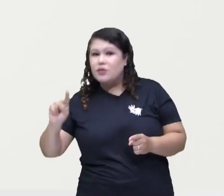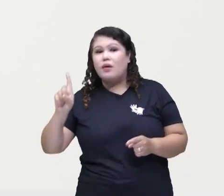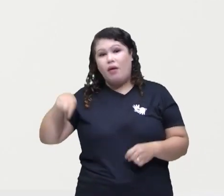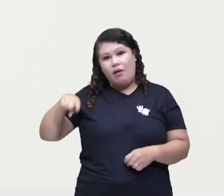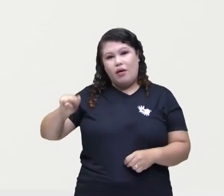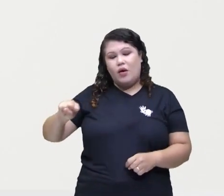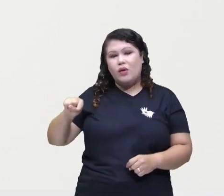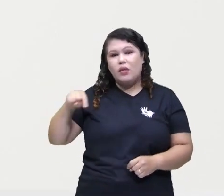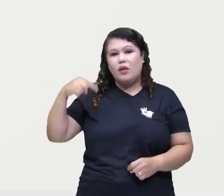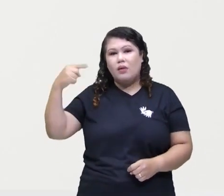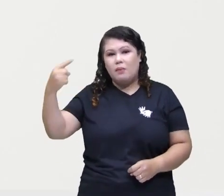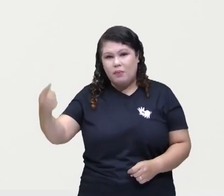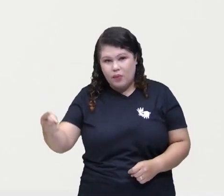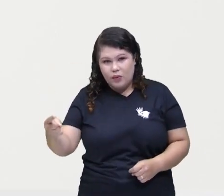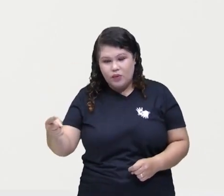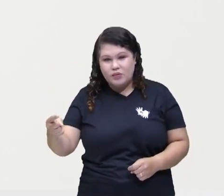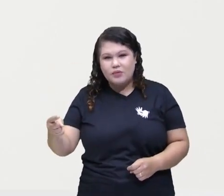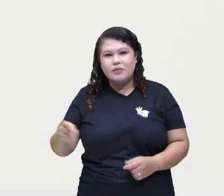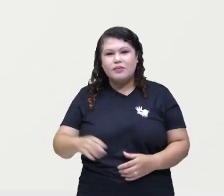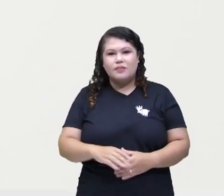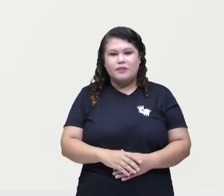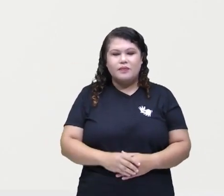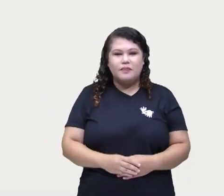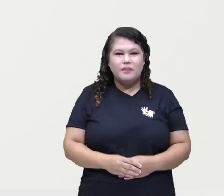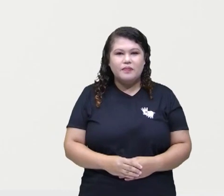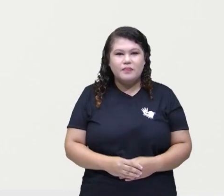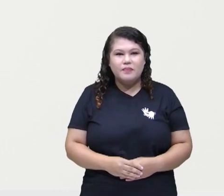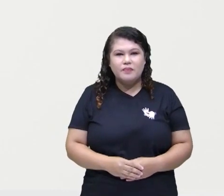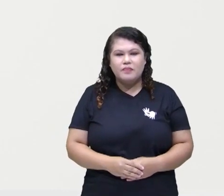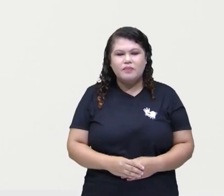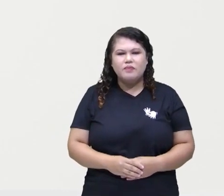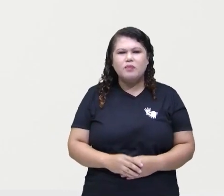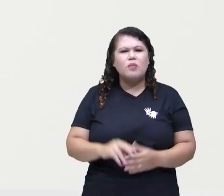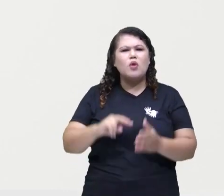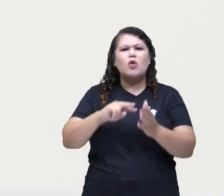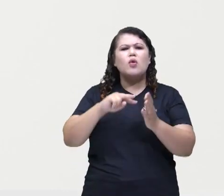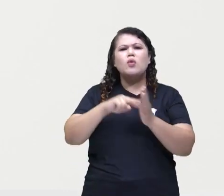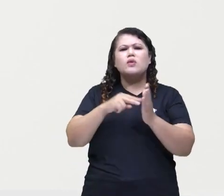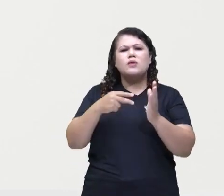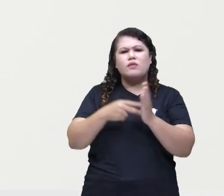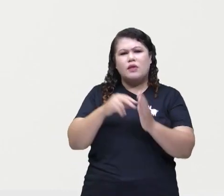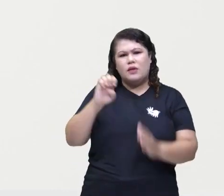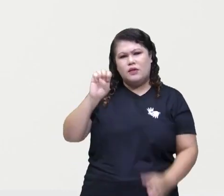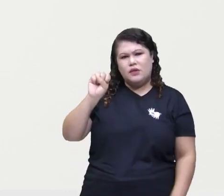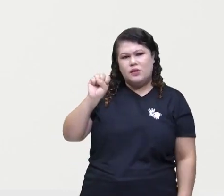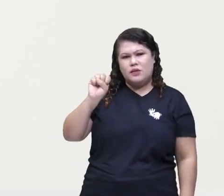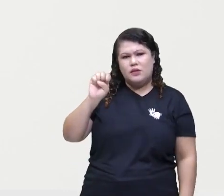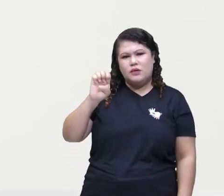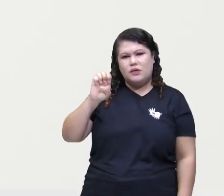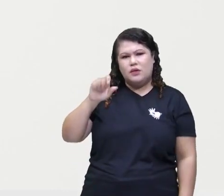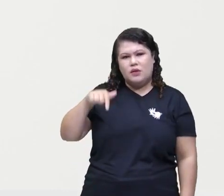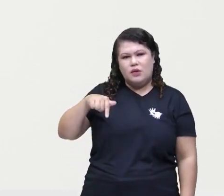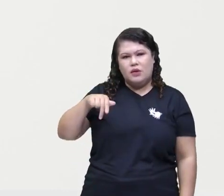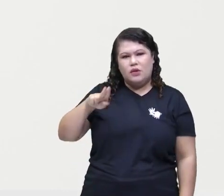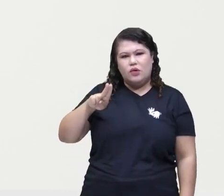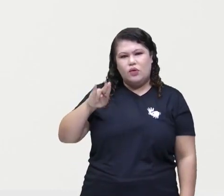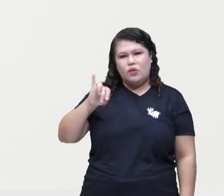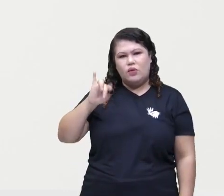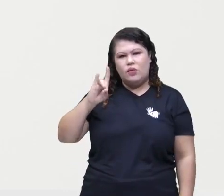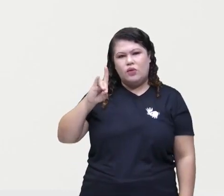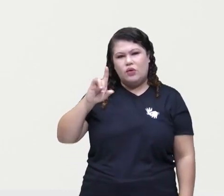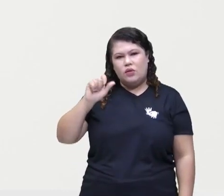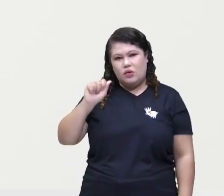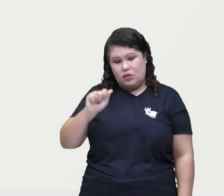Em seguida de algo. O que significa a palavra seguida, professora? Em seguida, que